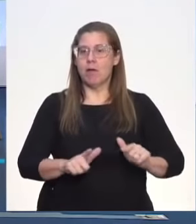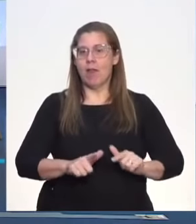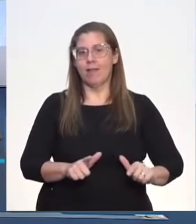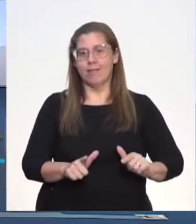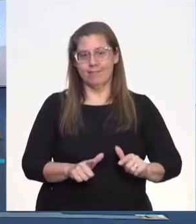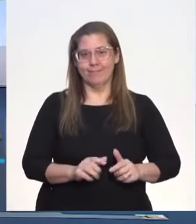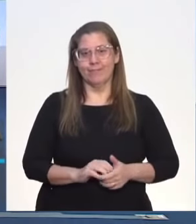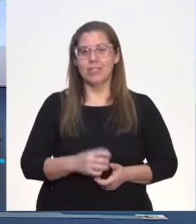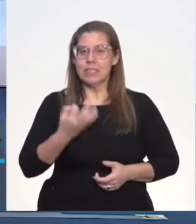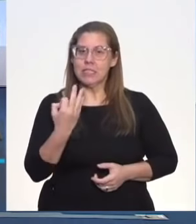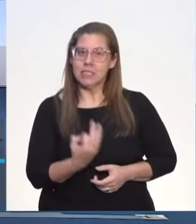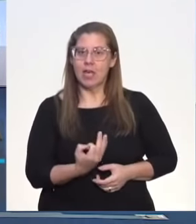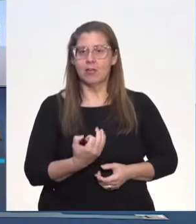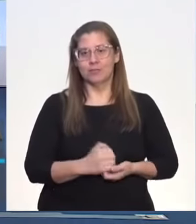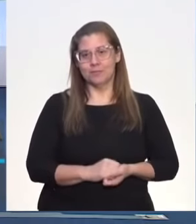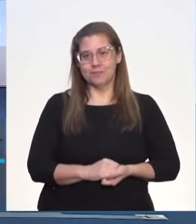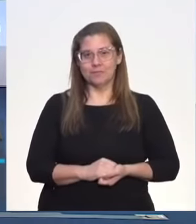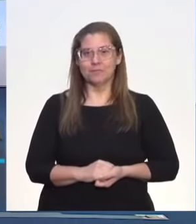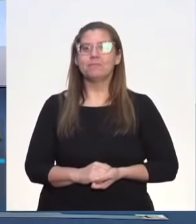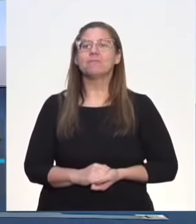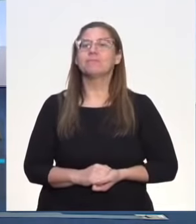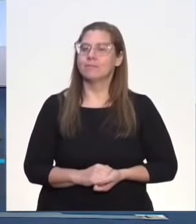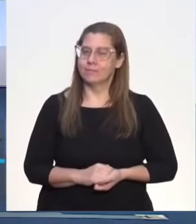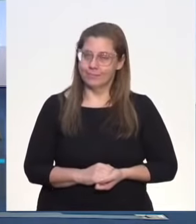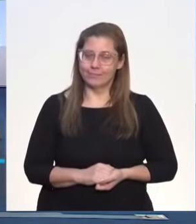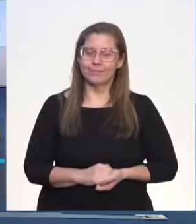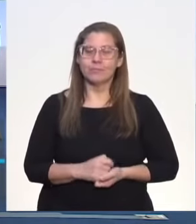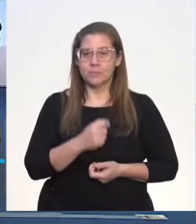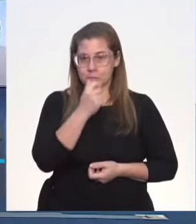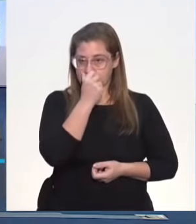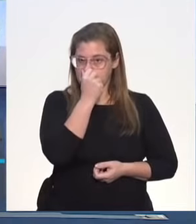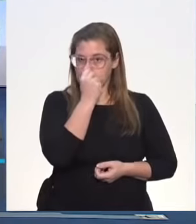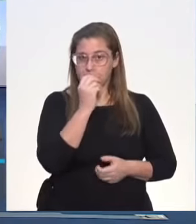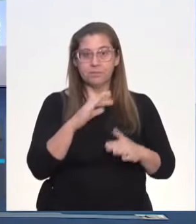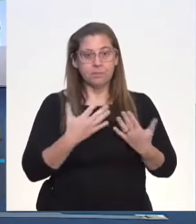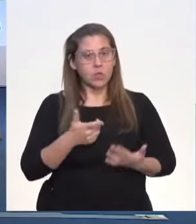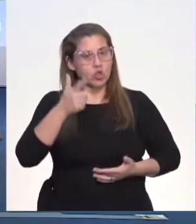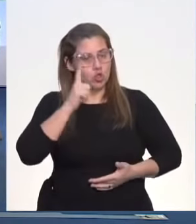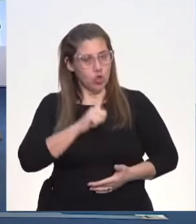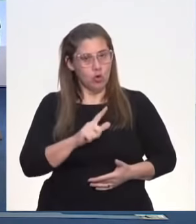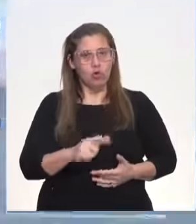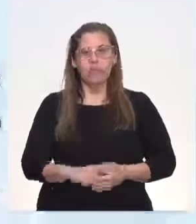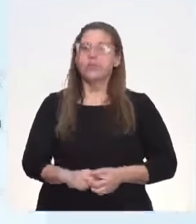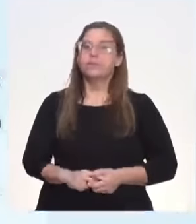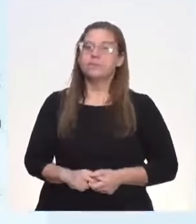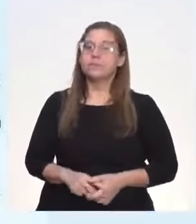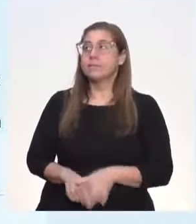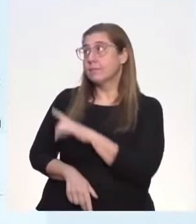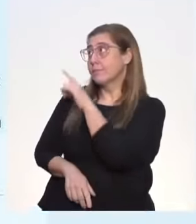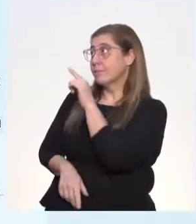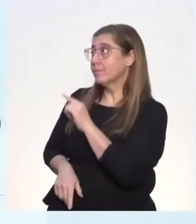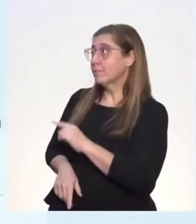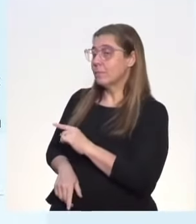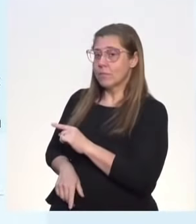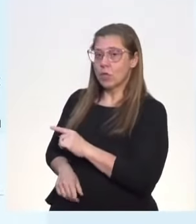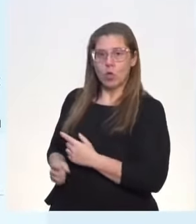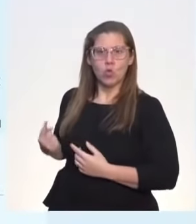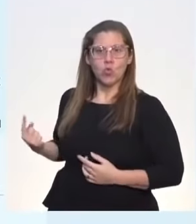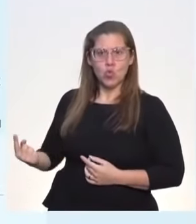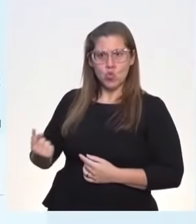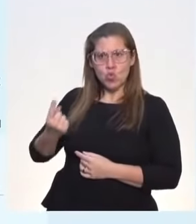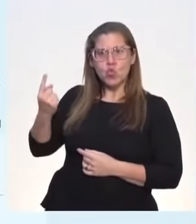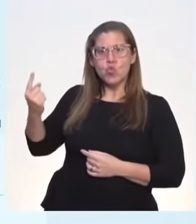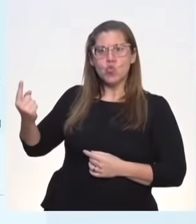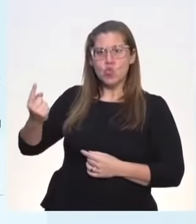conforto né uma máquina é a serviço né eficiência então de novo destaque para você na maior altura ele tem energia potencial